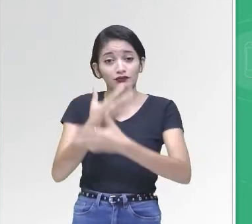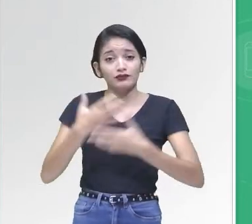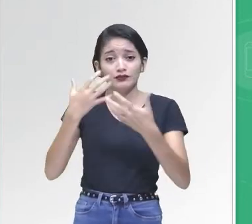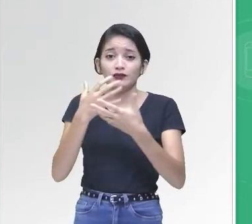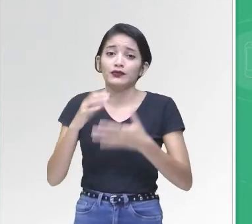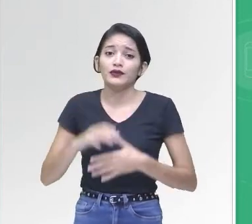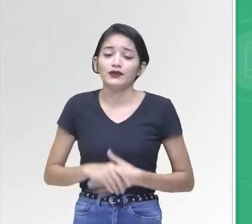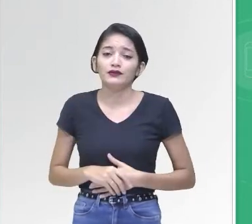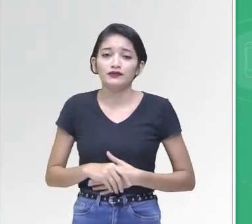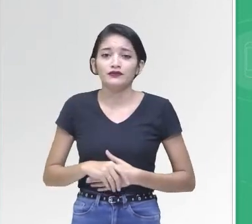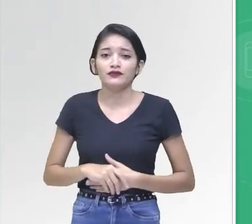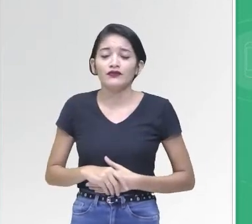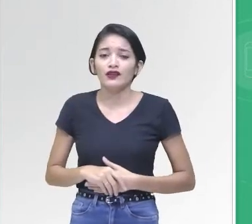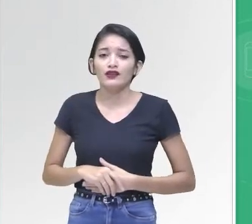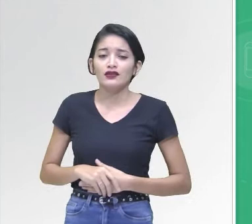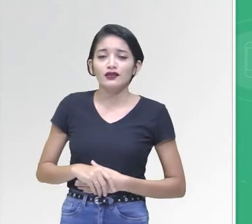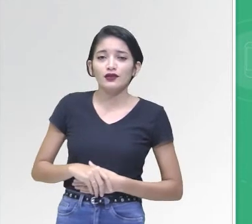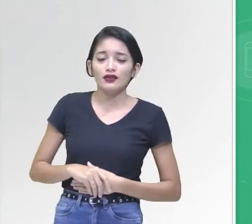recito,